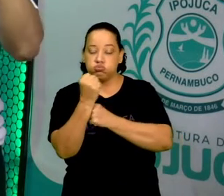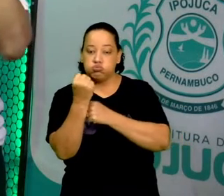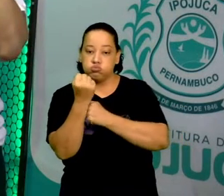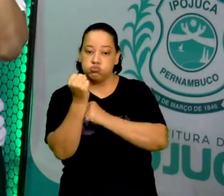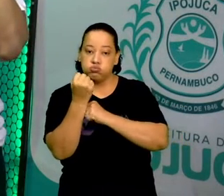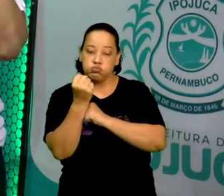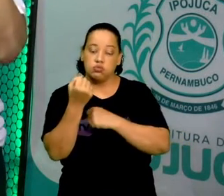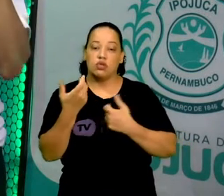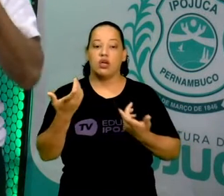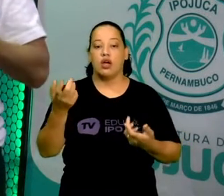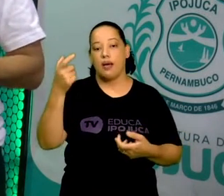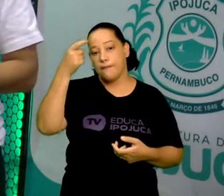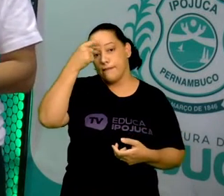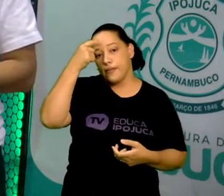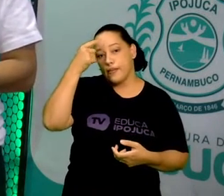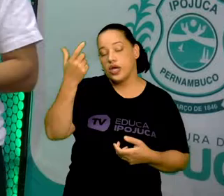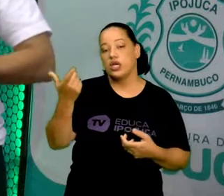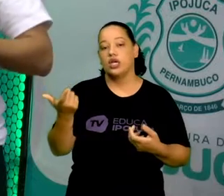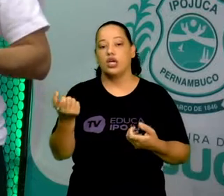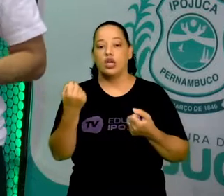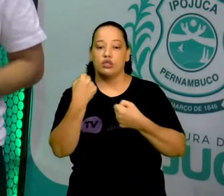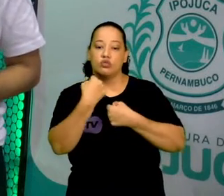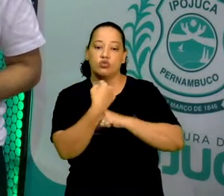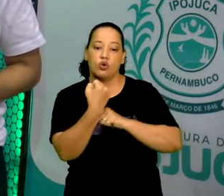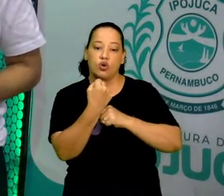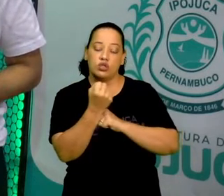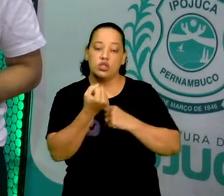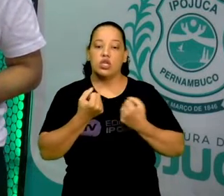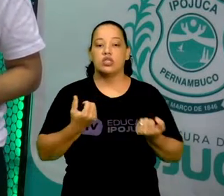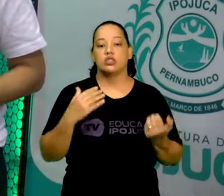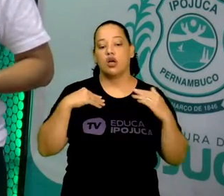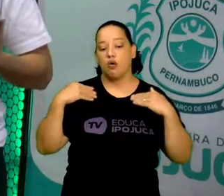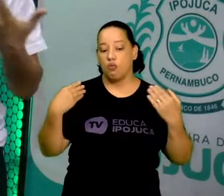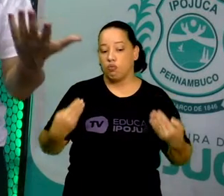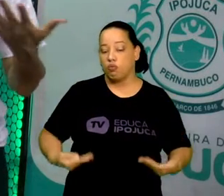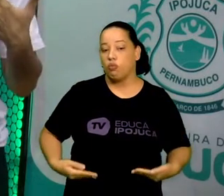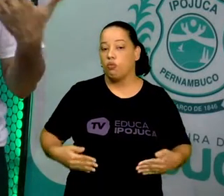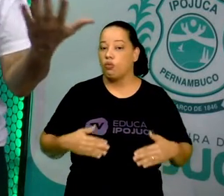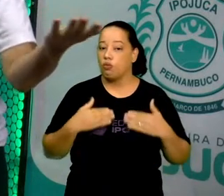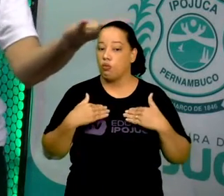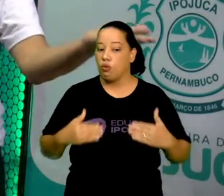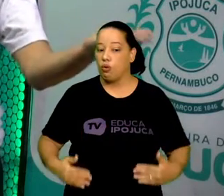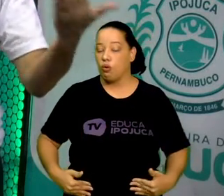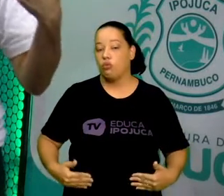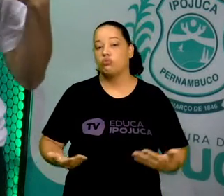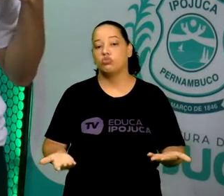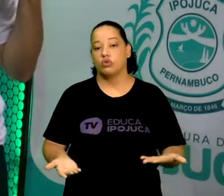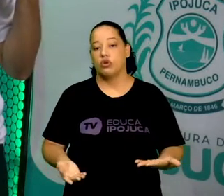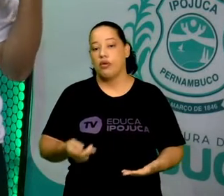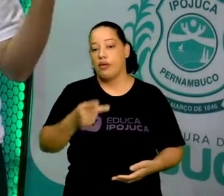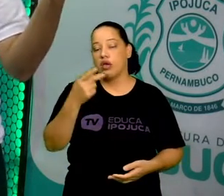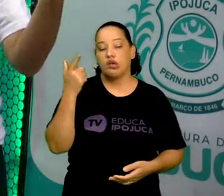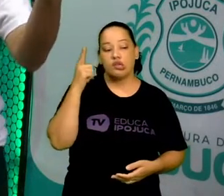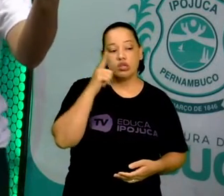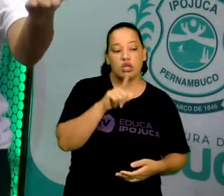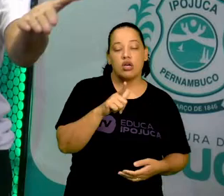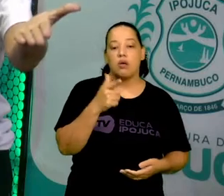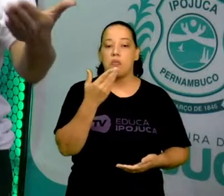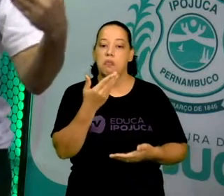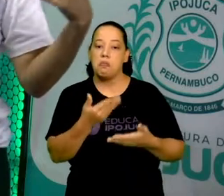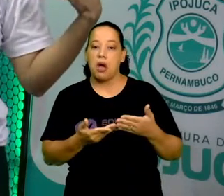tá usando a sua mente tá usando sua coordenação tá usando o seu corpo ao mesmo tempo que ali quem ganha quem perde